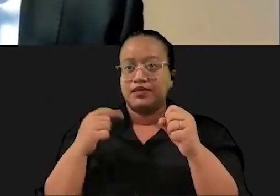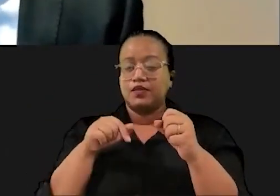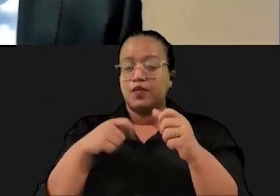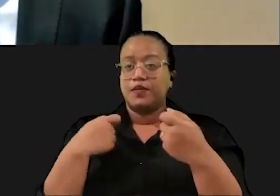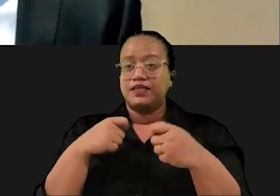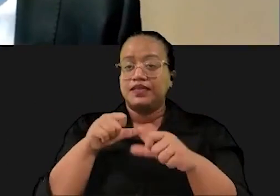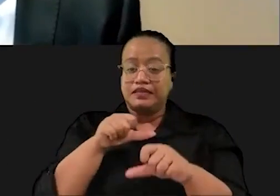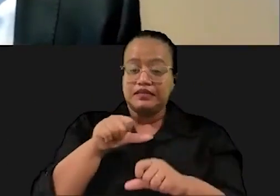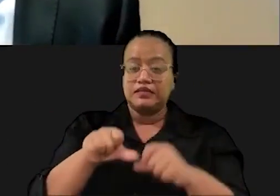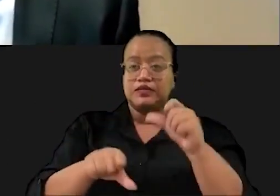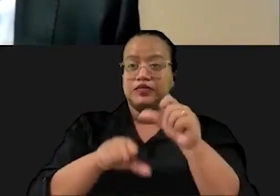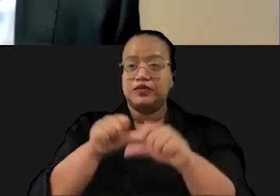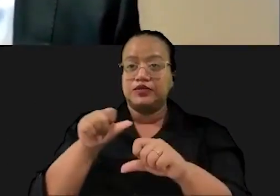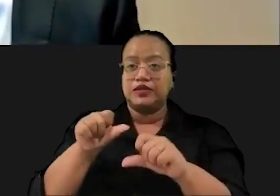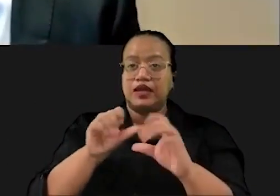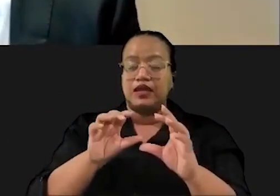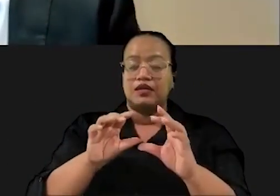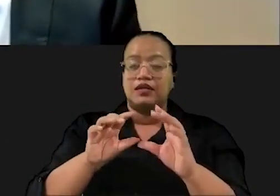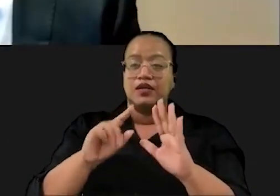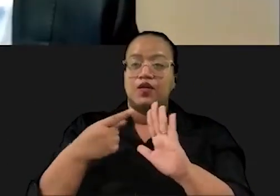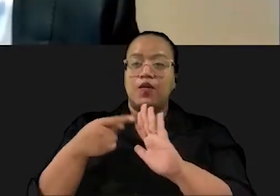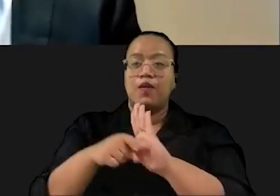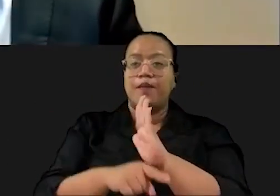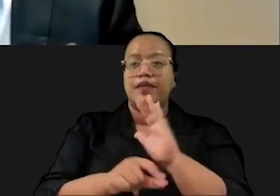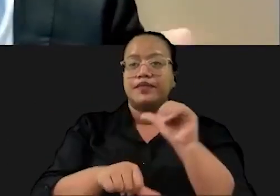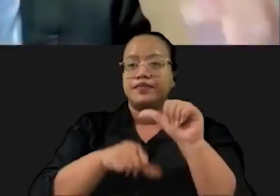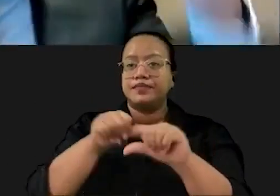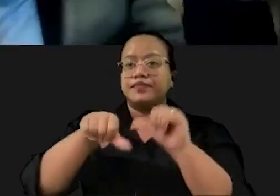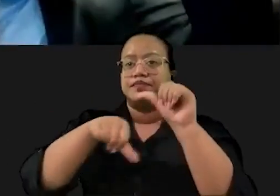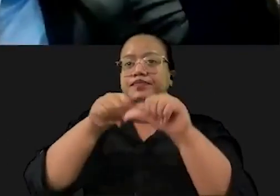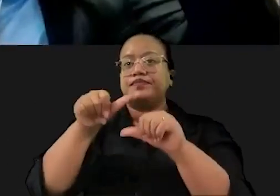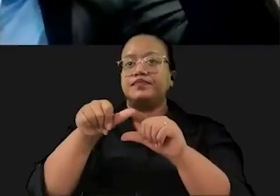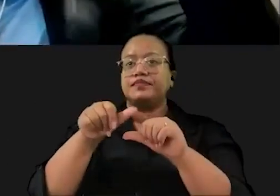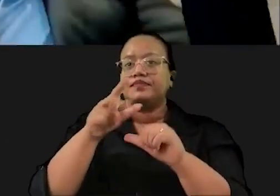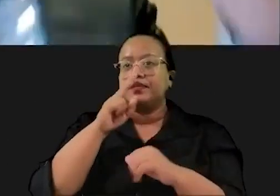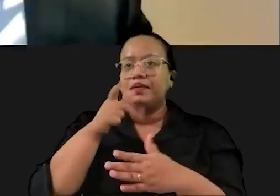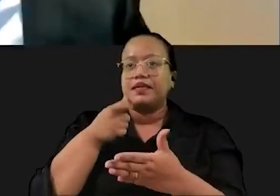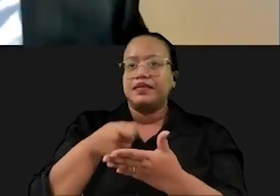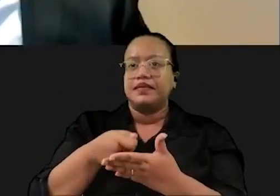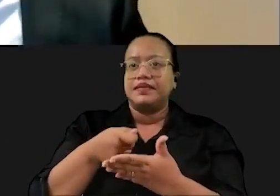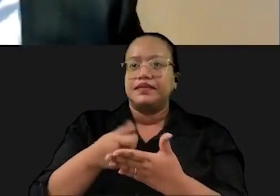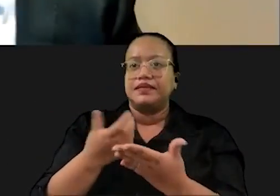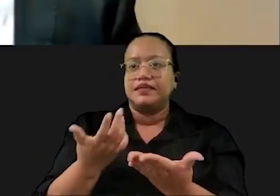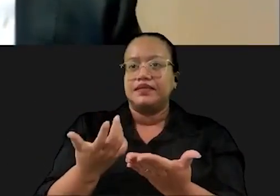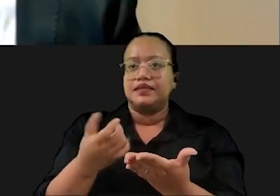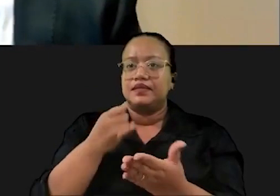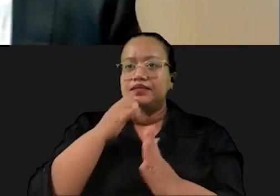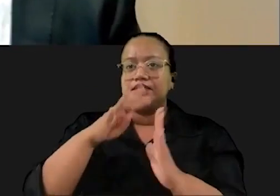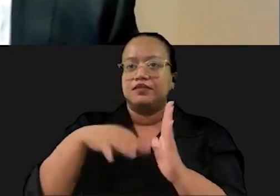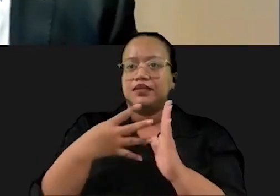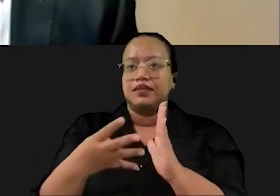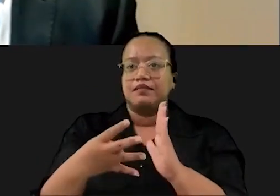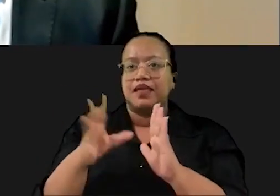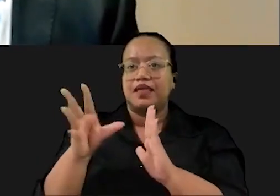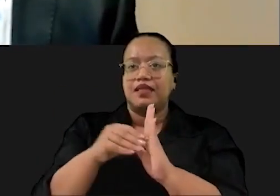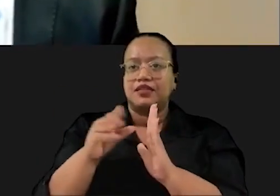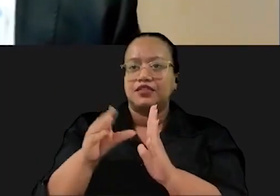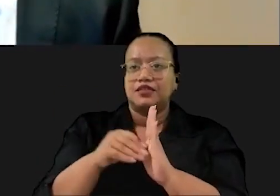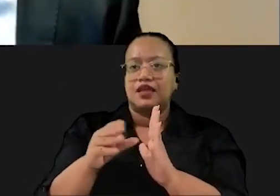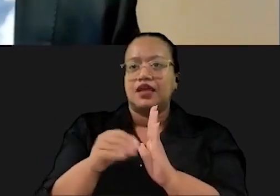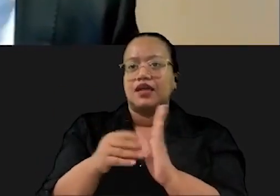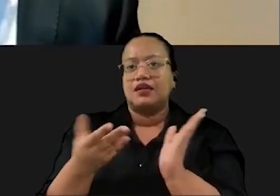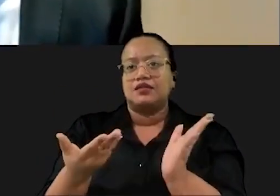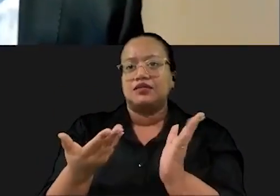que é naturalmente mais rígida, que está ali, por exemplo, uma tabela na base de dados ou alguma coisa assim que envolve uma regra de negócios importante no